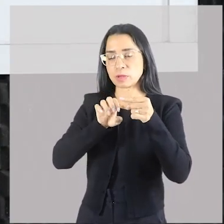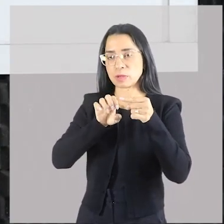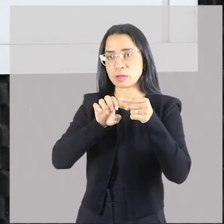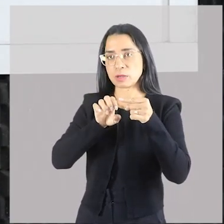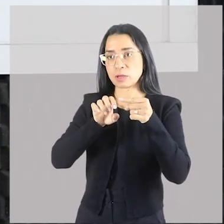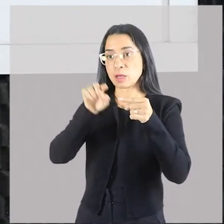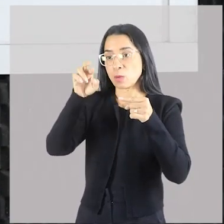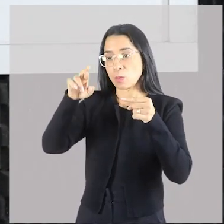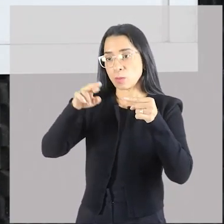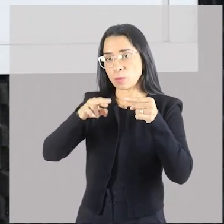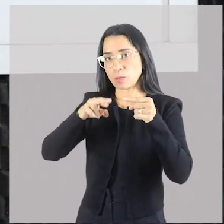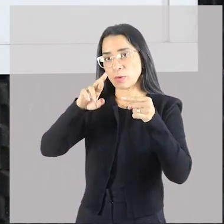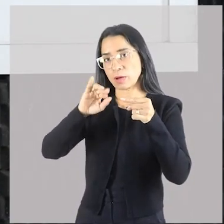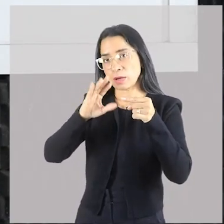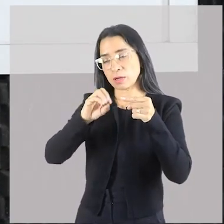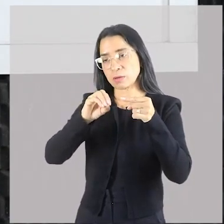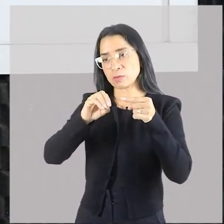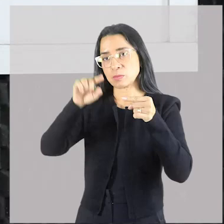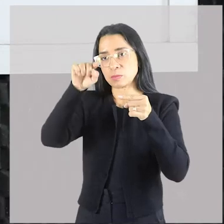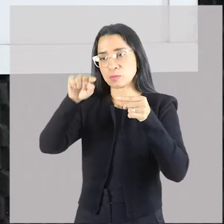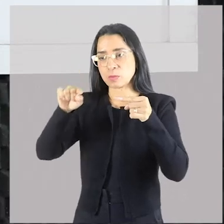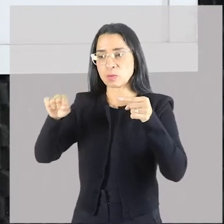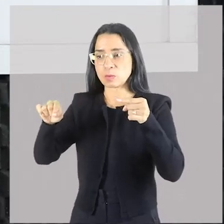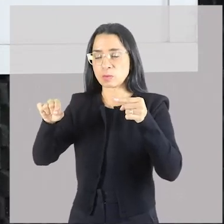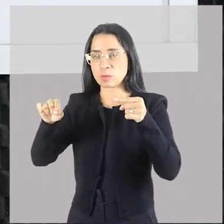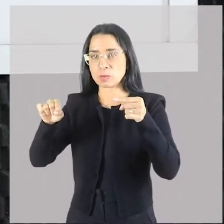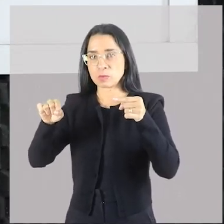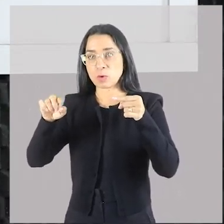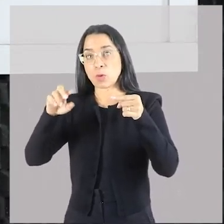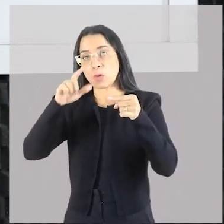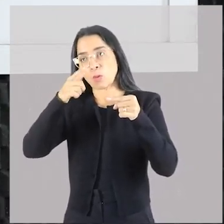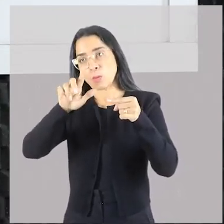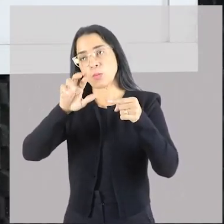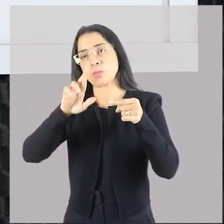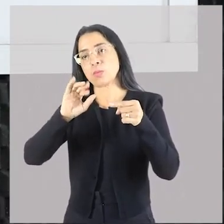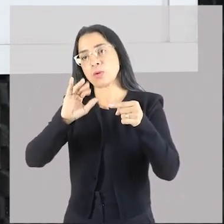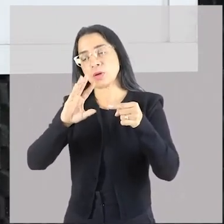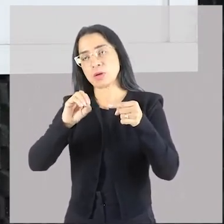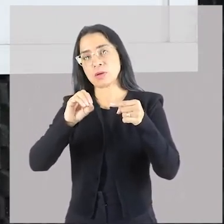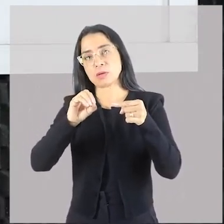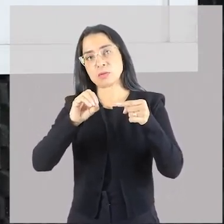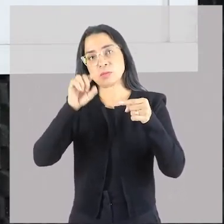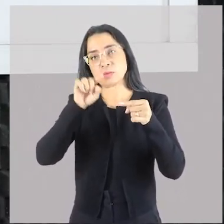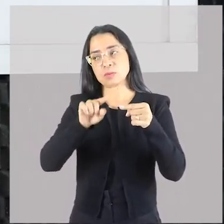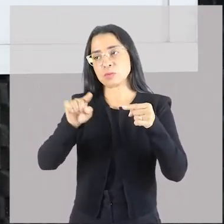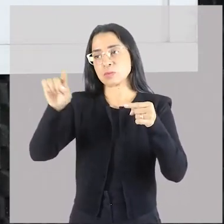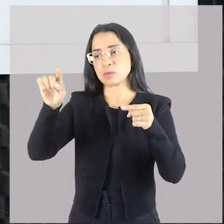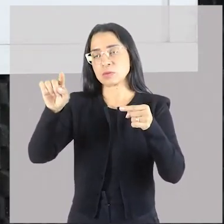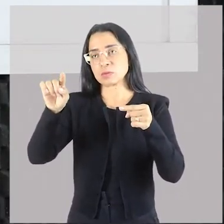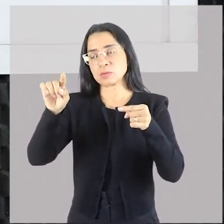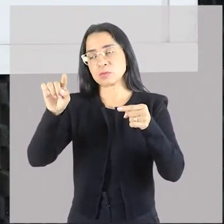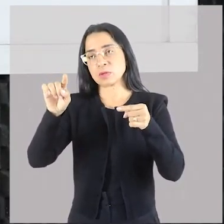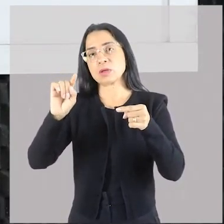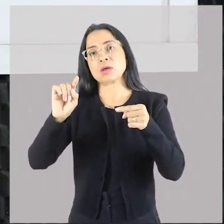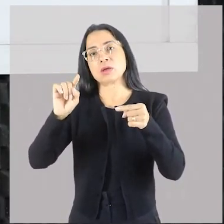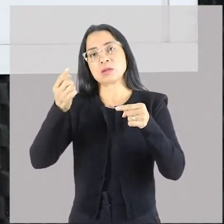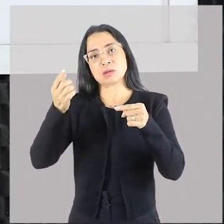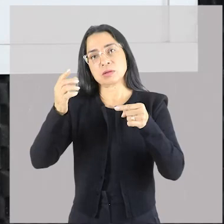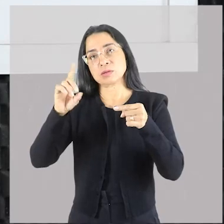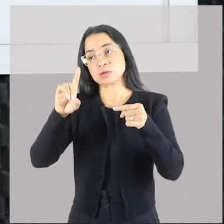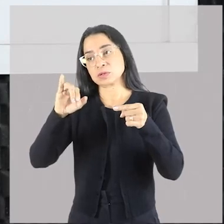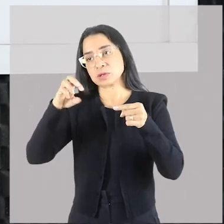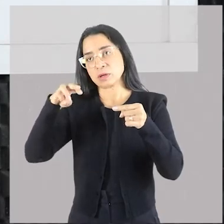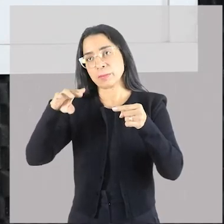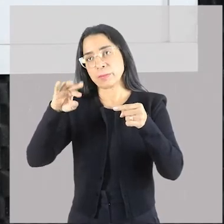raio. E do ponto E para o ponto F é um diâmetro. Então o diâmetro vale o quê? 2 vezes o raio.